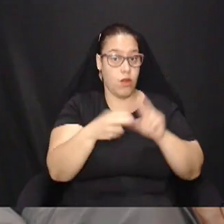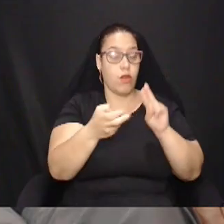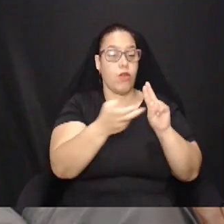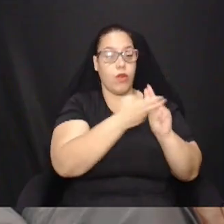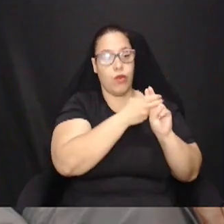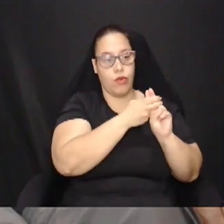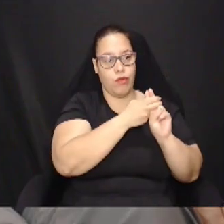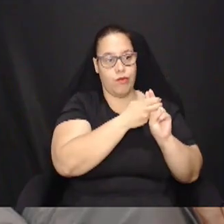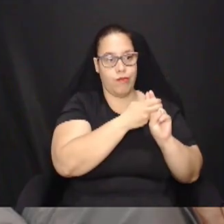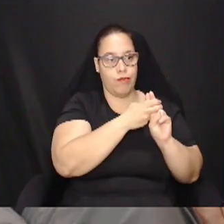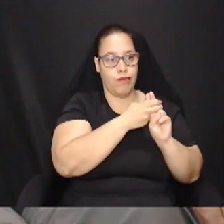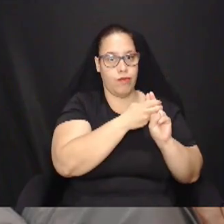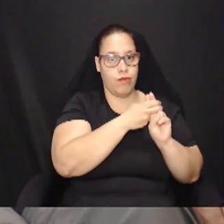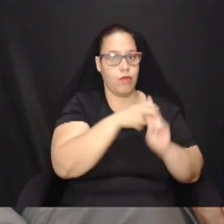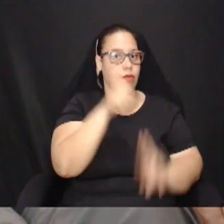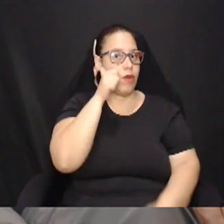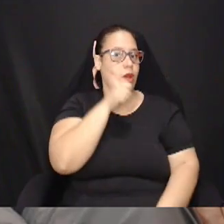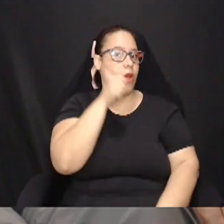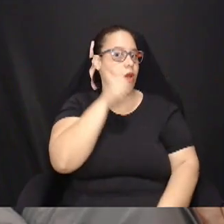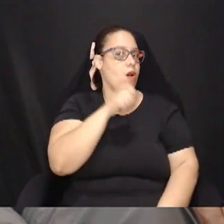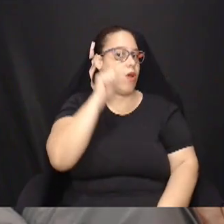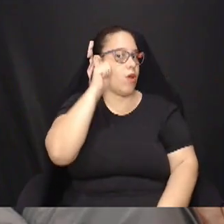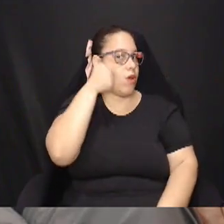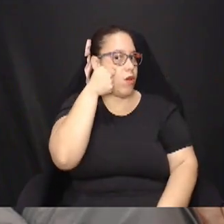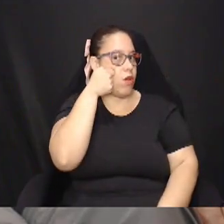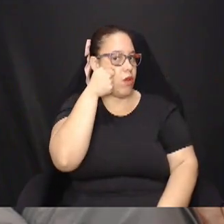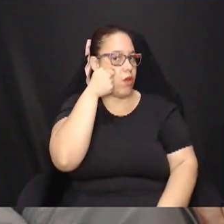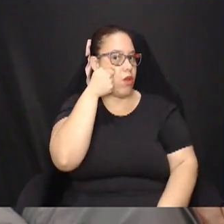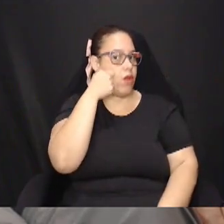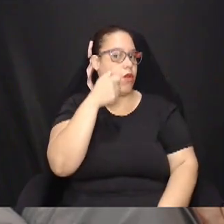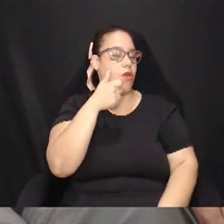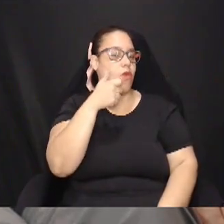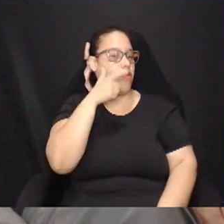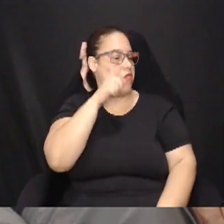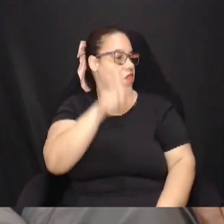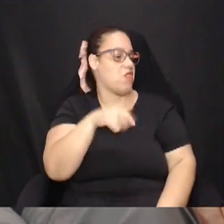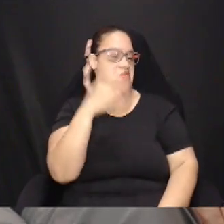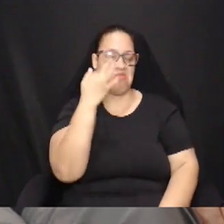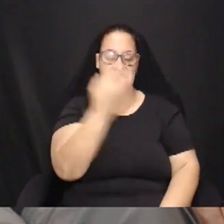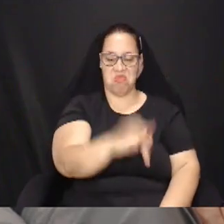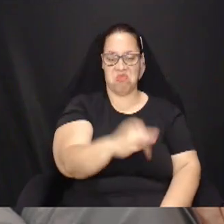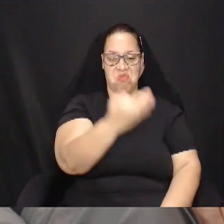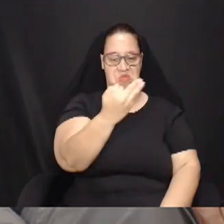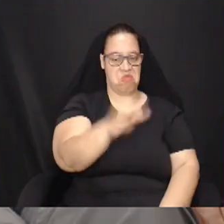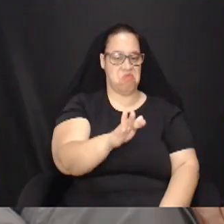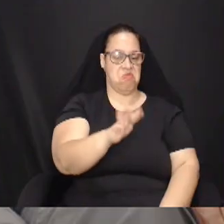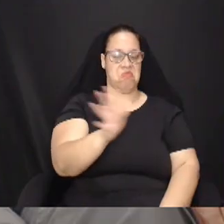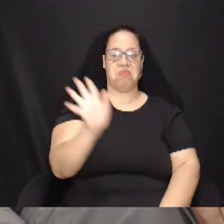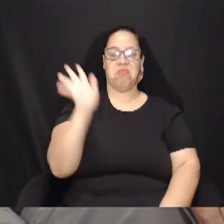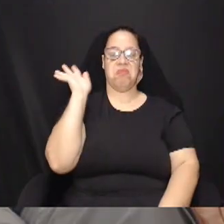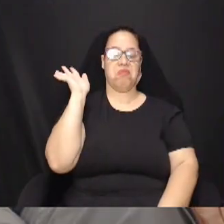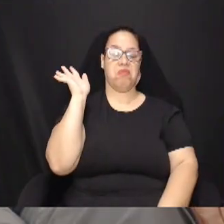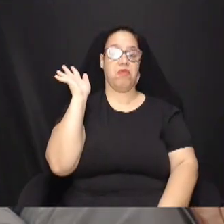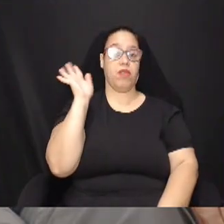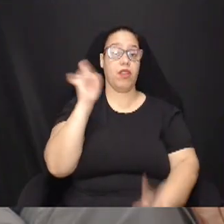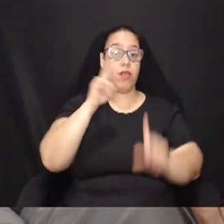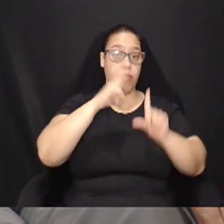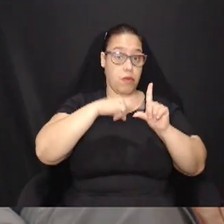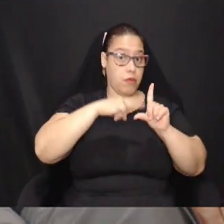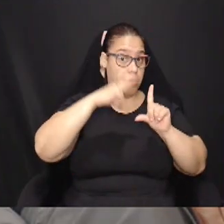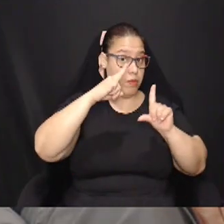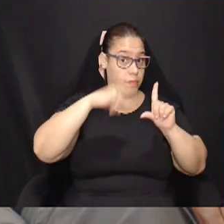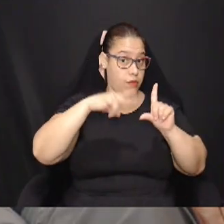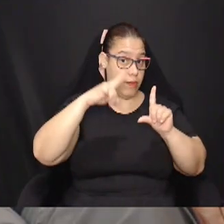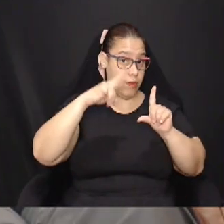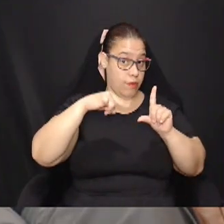que a mulher negra é a mulher que vai aguentar qualquer dor, a mulher que por muitas vezes, estatisticamente, vai ser